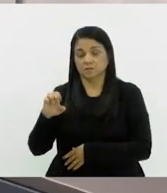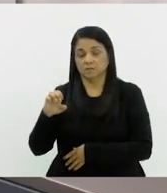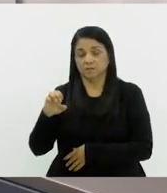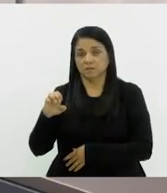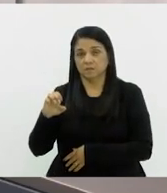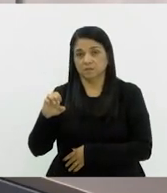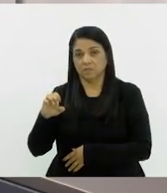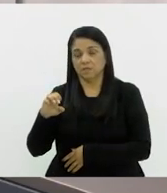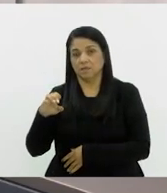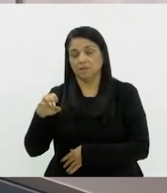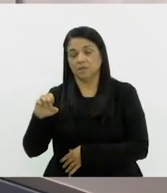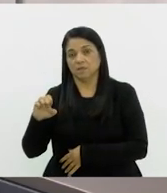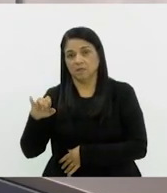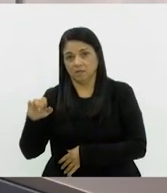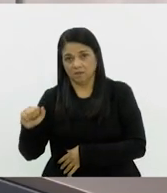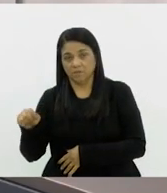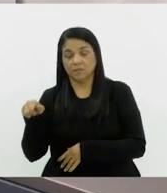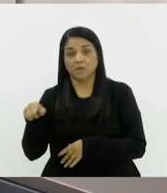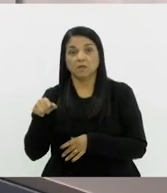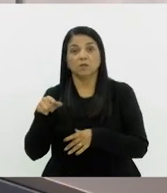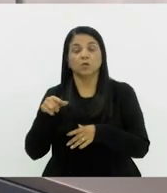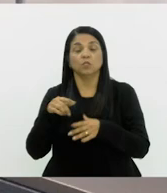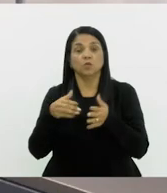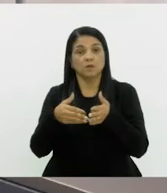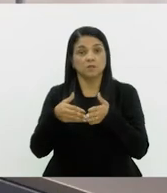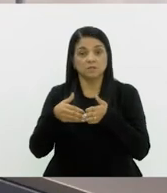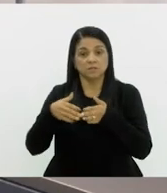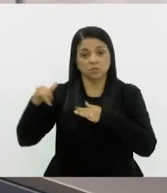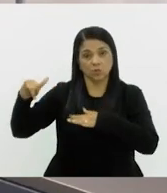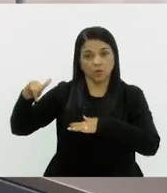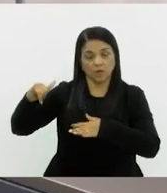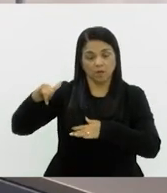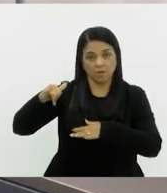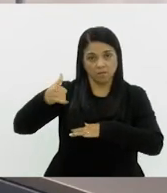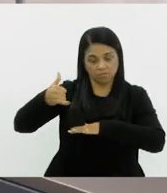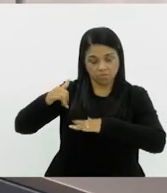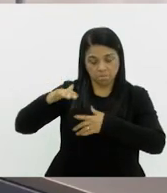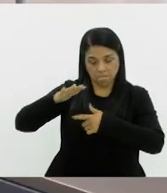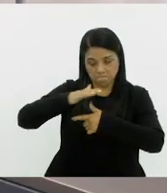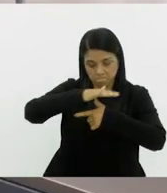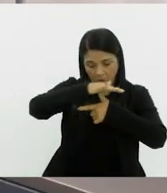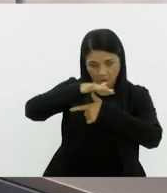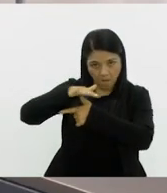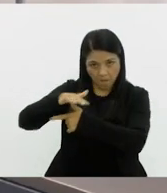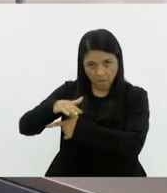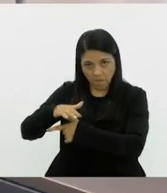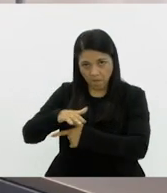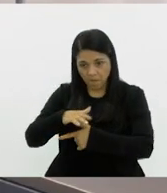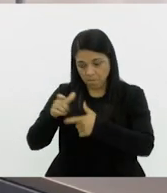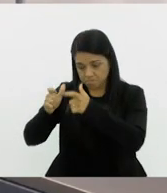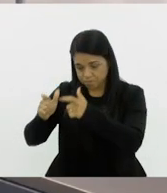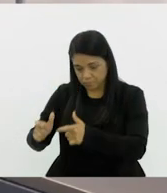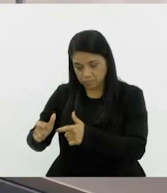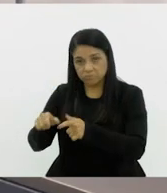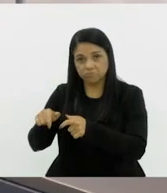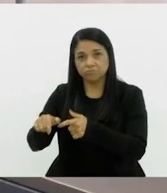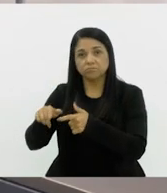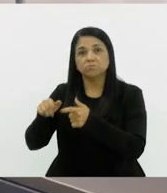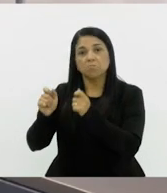o licenciamento dos helipontos, né? Municipal, municipal ou estadual, né?